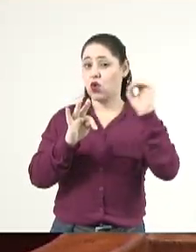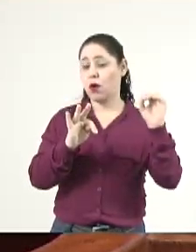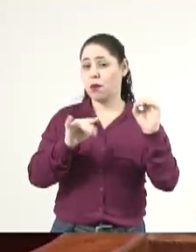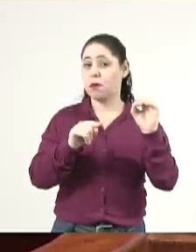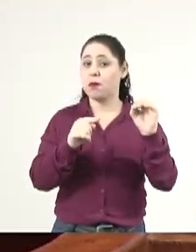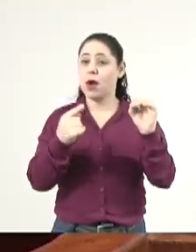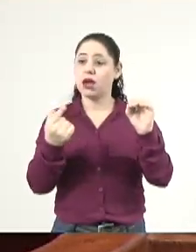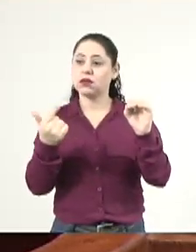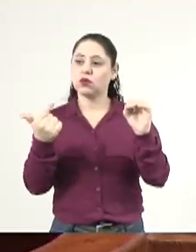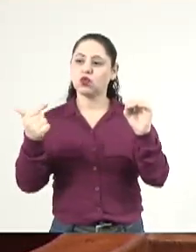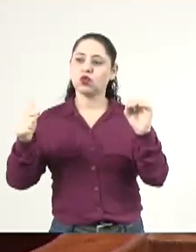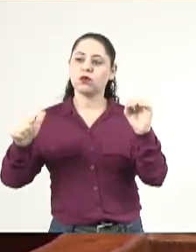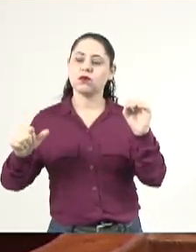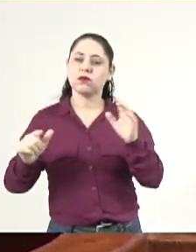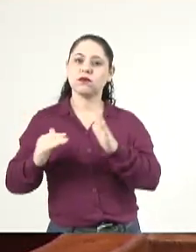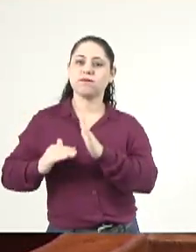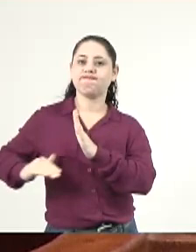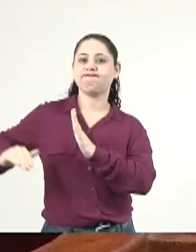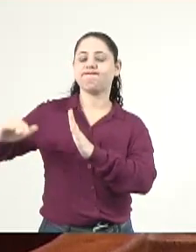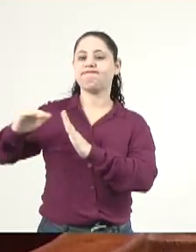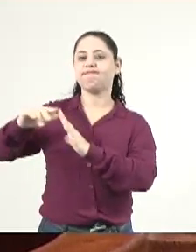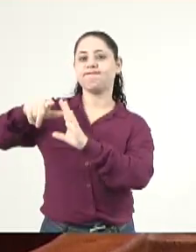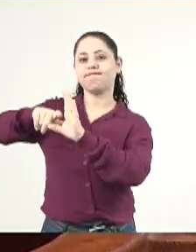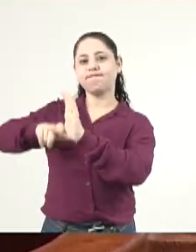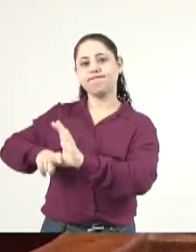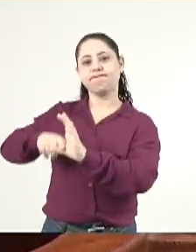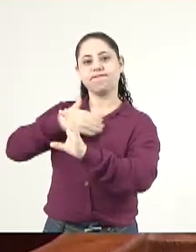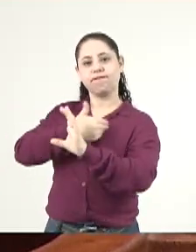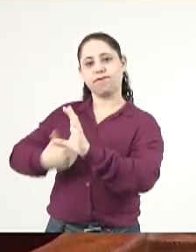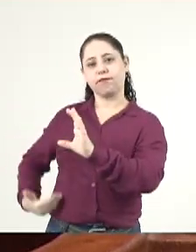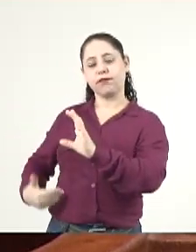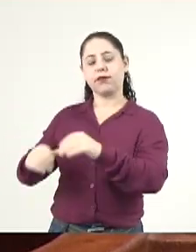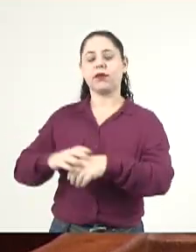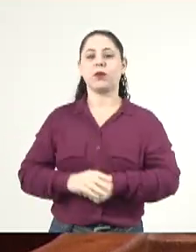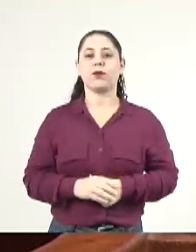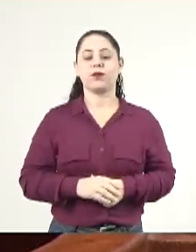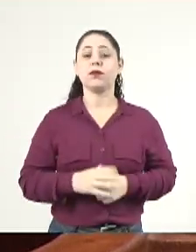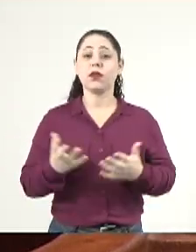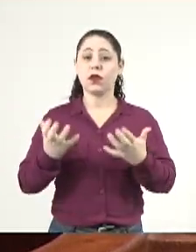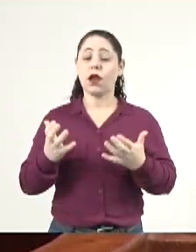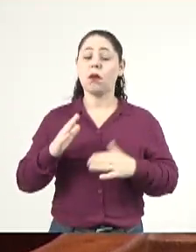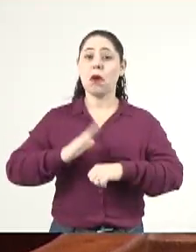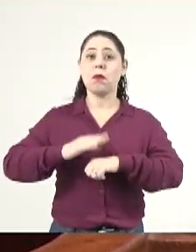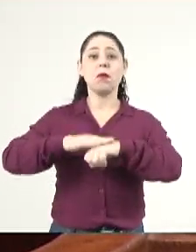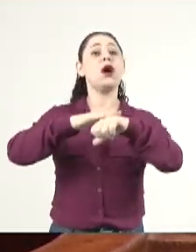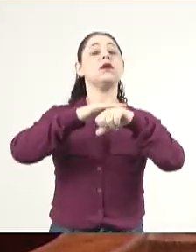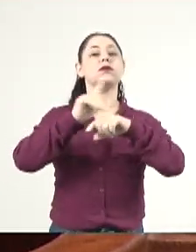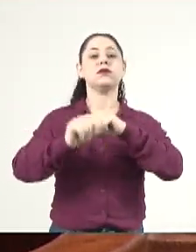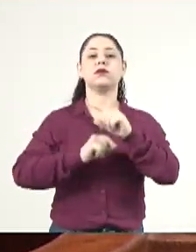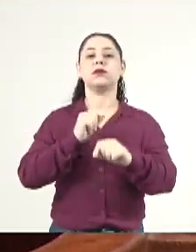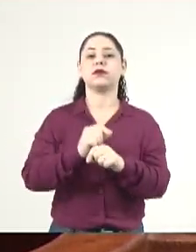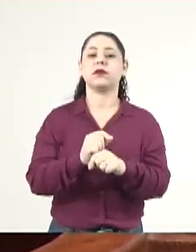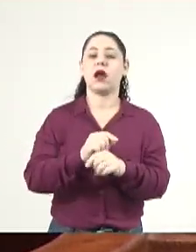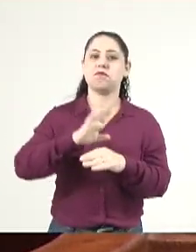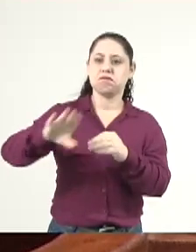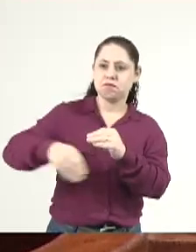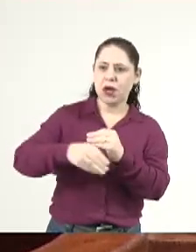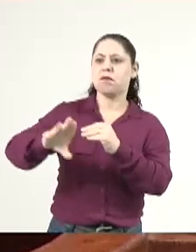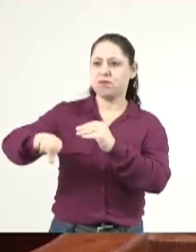mas, por outro lado, aumenta despesas para o governo, né? E quer cada vez mais